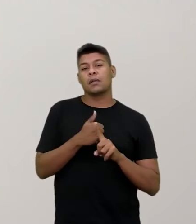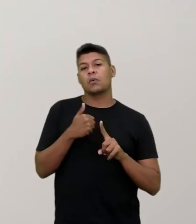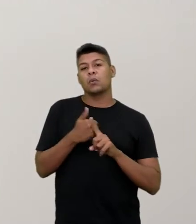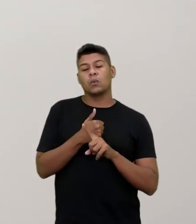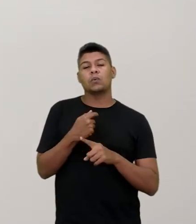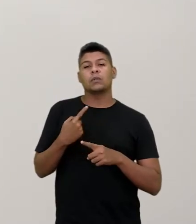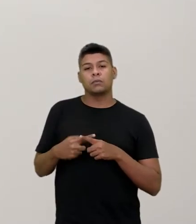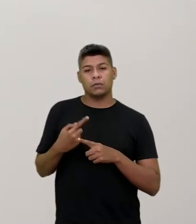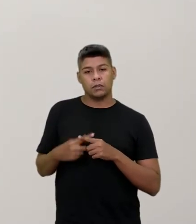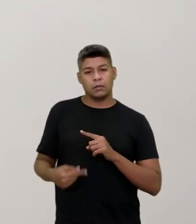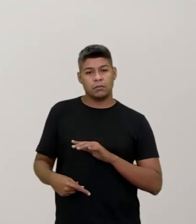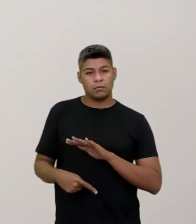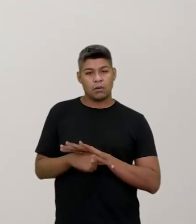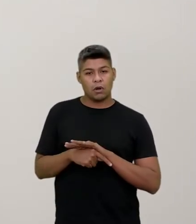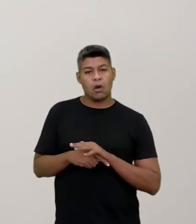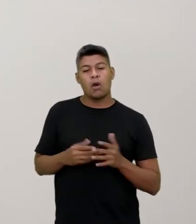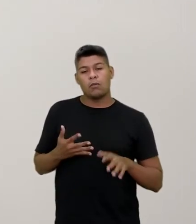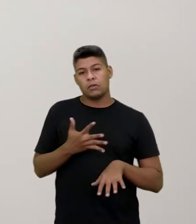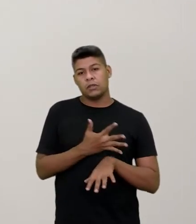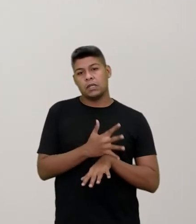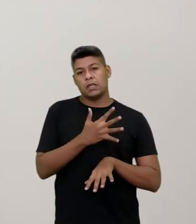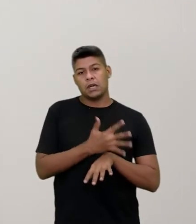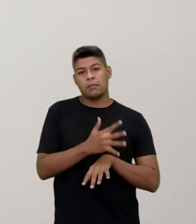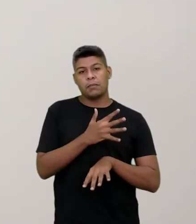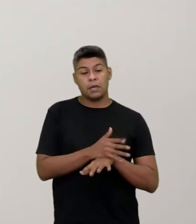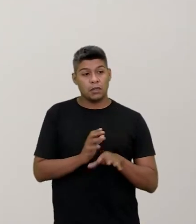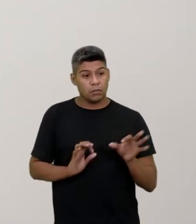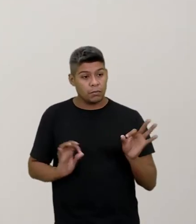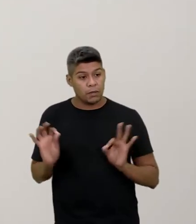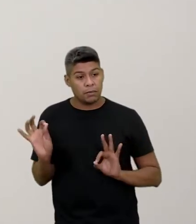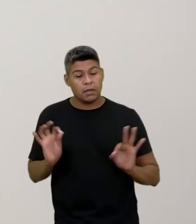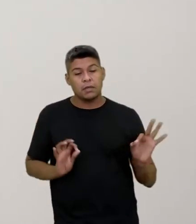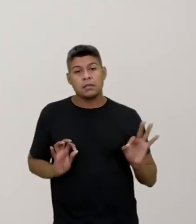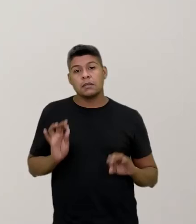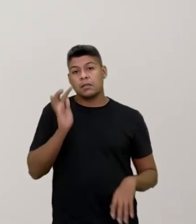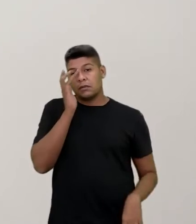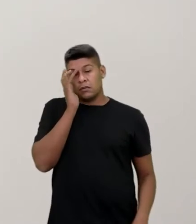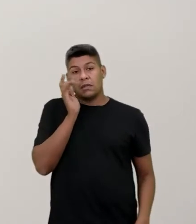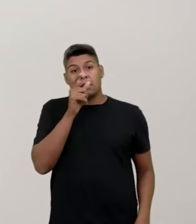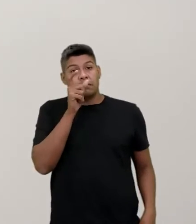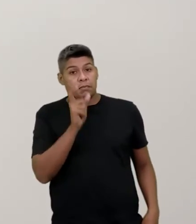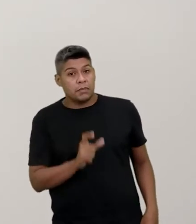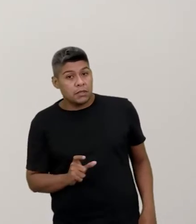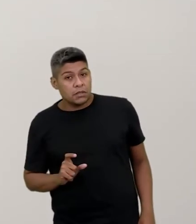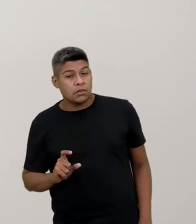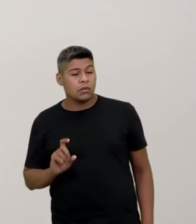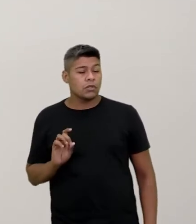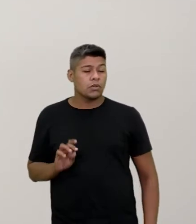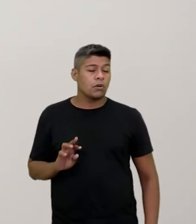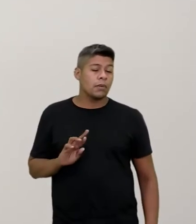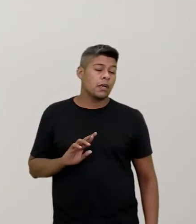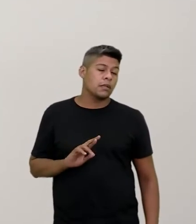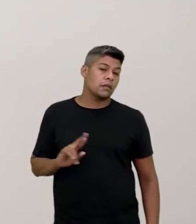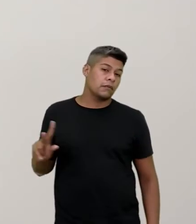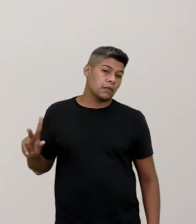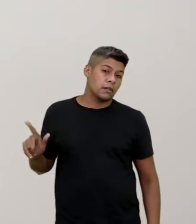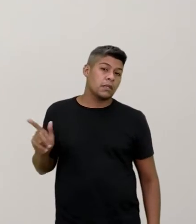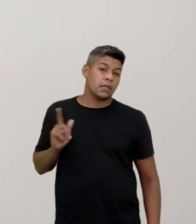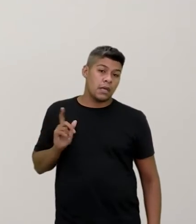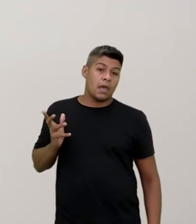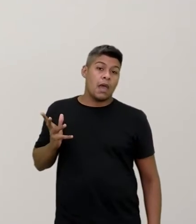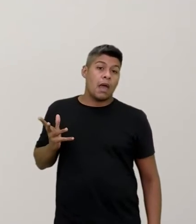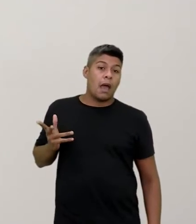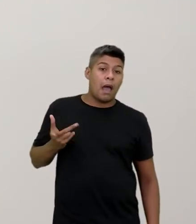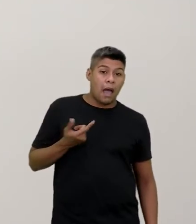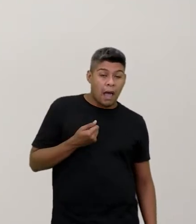porque faz parte do treinamento, enfim, da preparação do militar e tudo mais. Mas só para diferenciar o seguinte, então tem essas artes